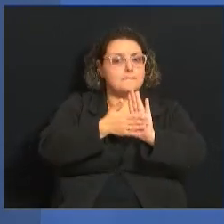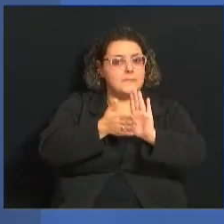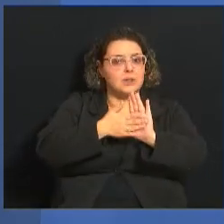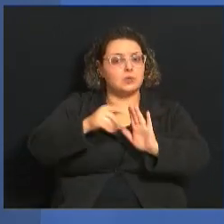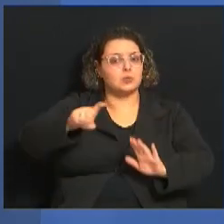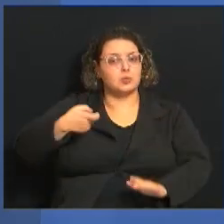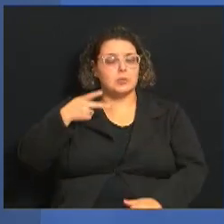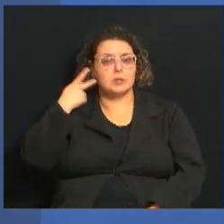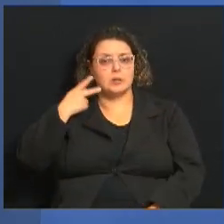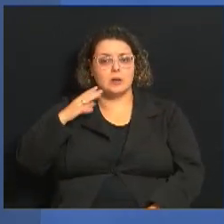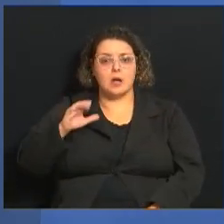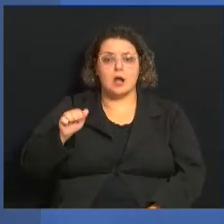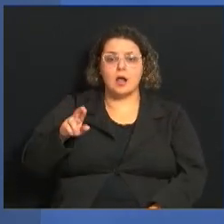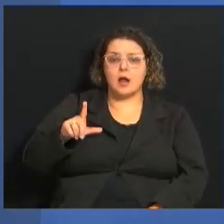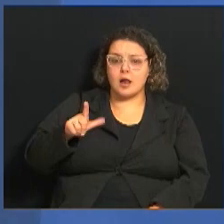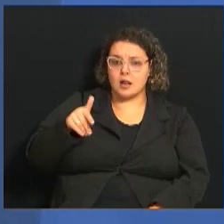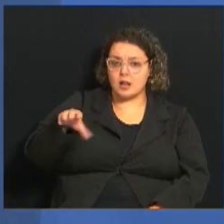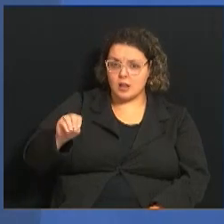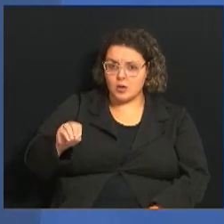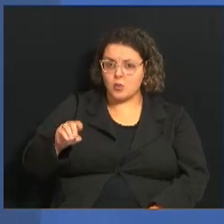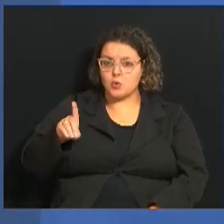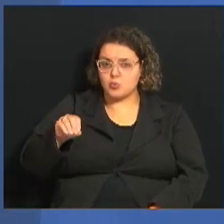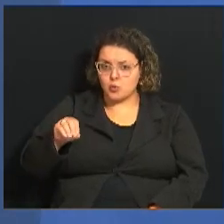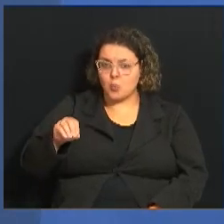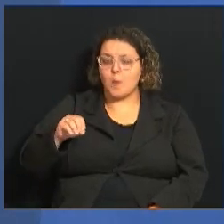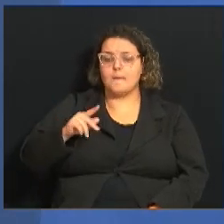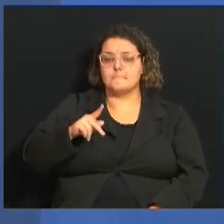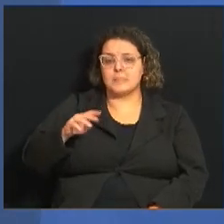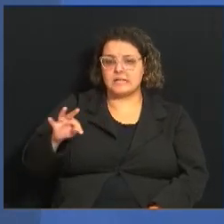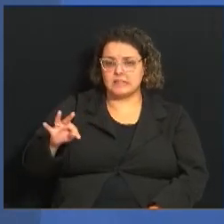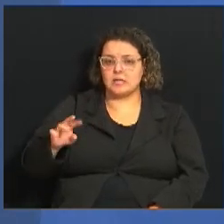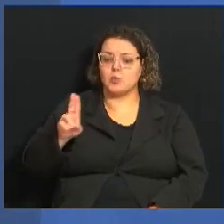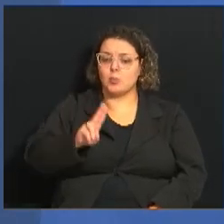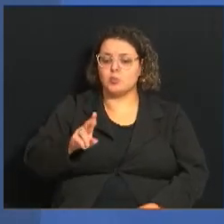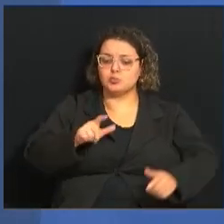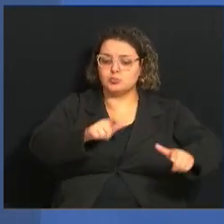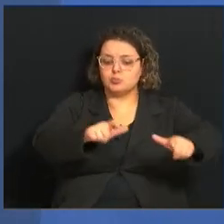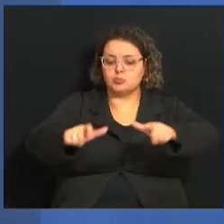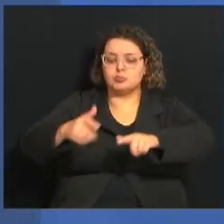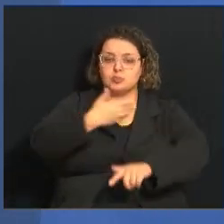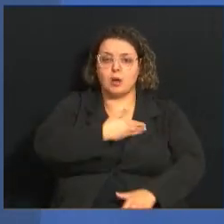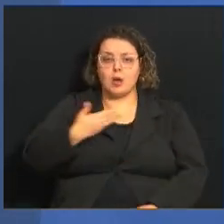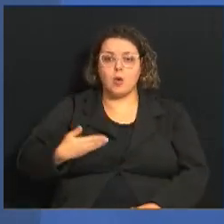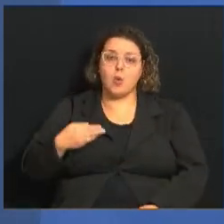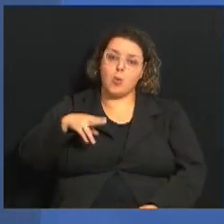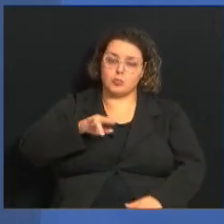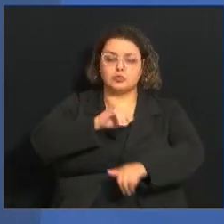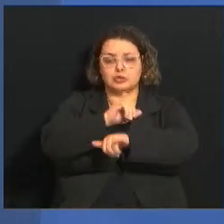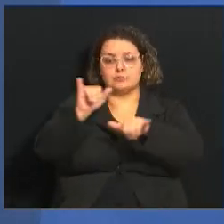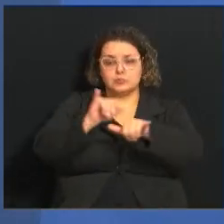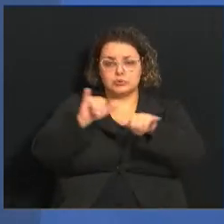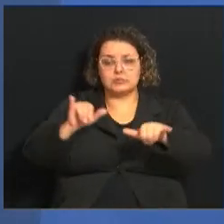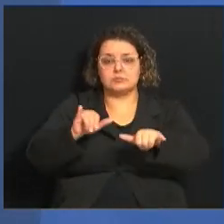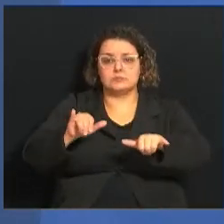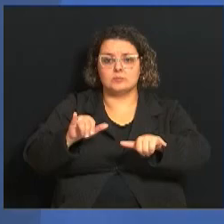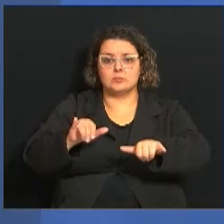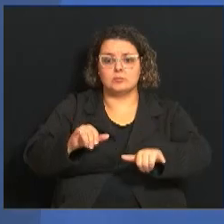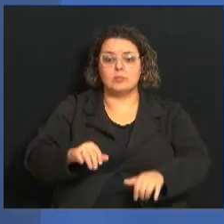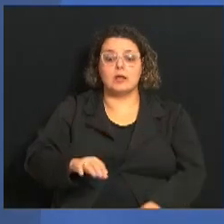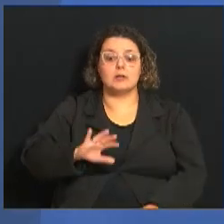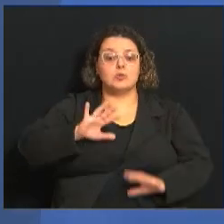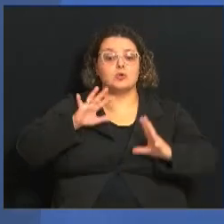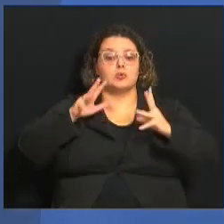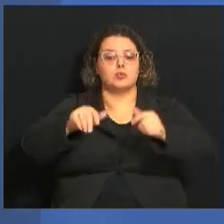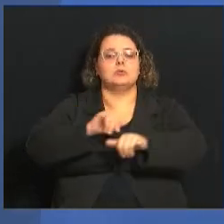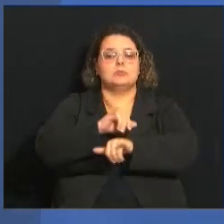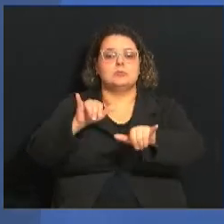ex-vereador Carlão do PT, que trata do uso de espaços públicos ou de publicidade para campanhas educativas